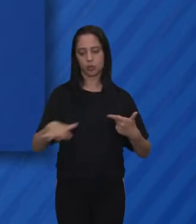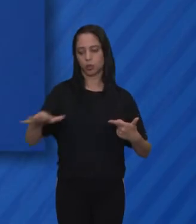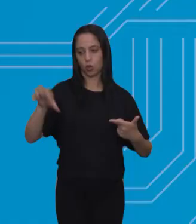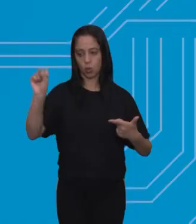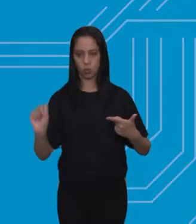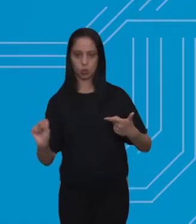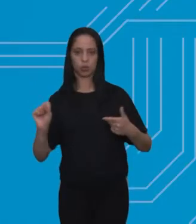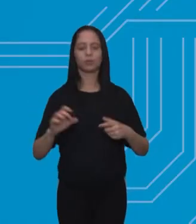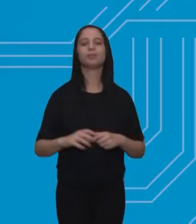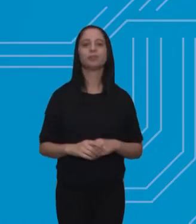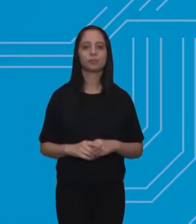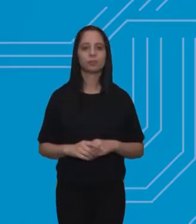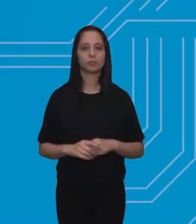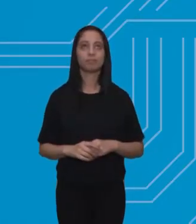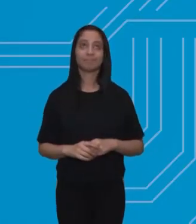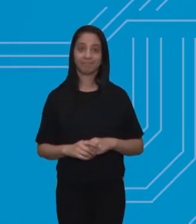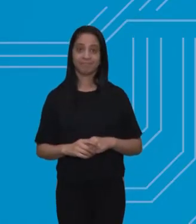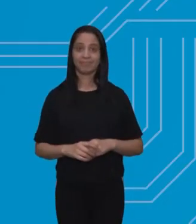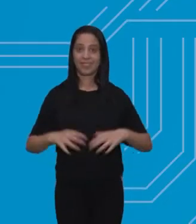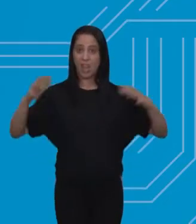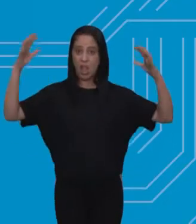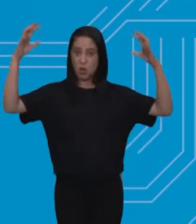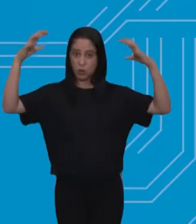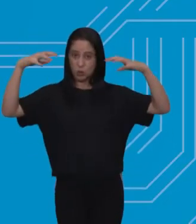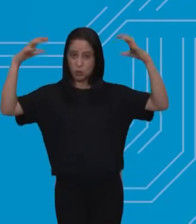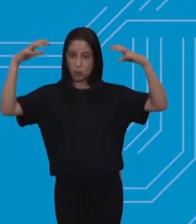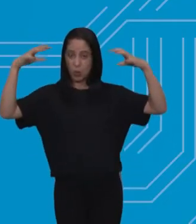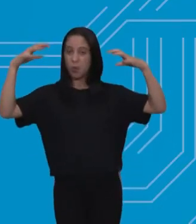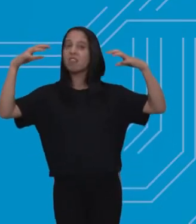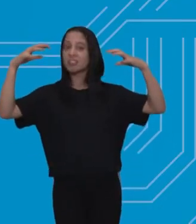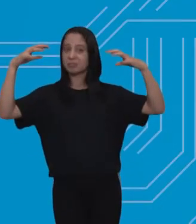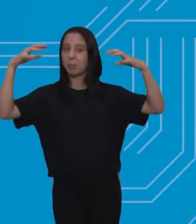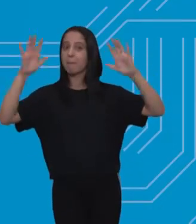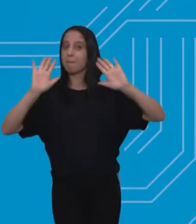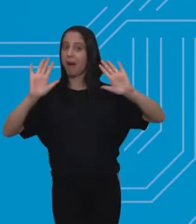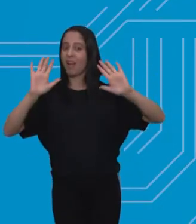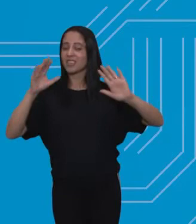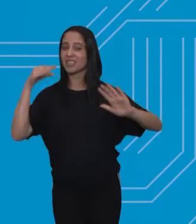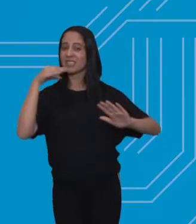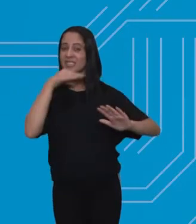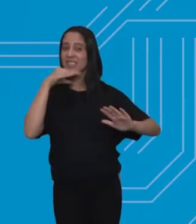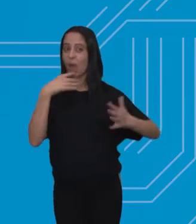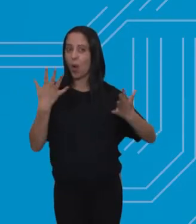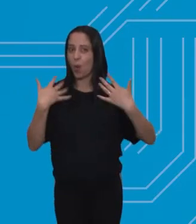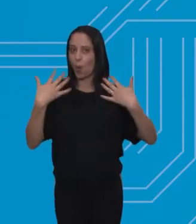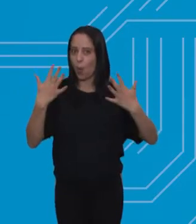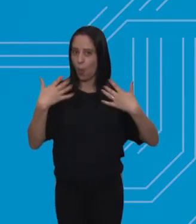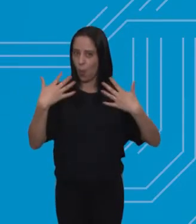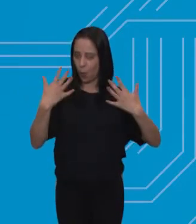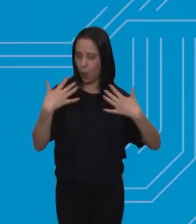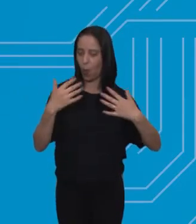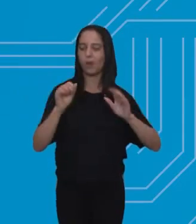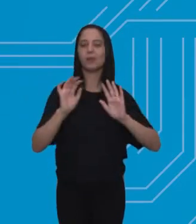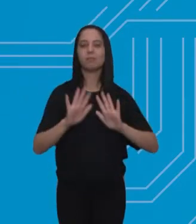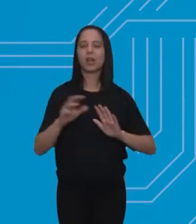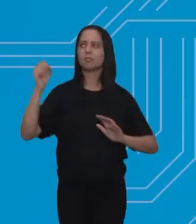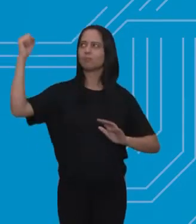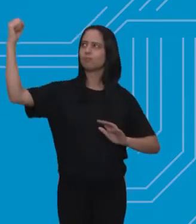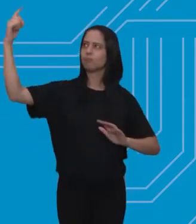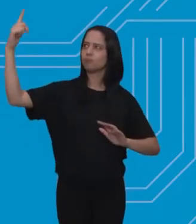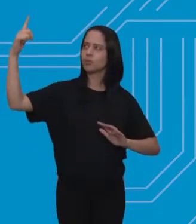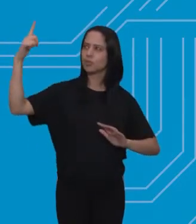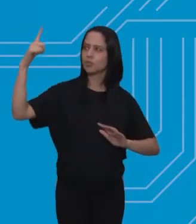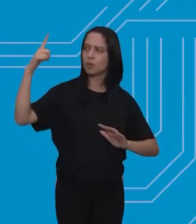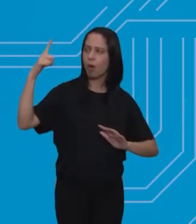região sul independente da chuva ninguém pode negar o calor desse verão né E por menor que sejam os períodos de